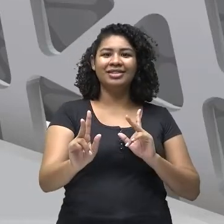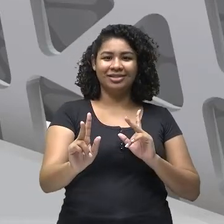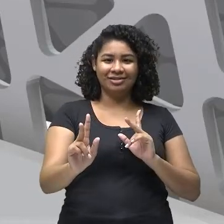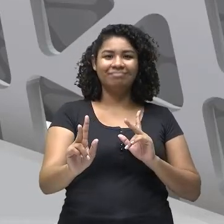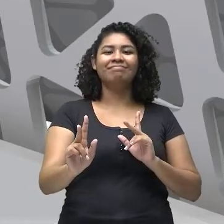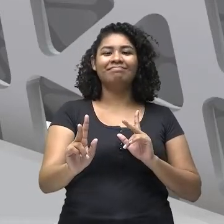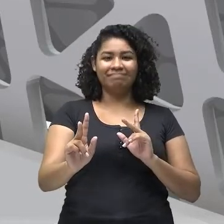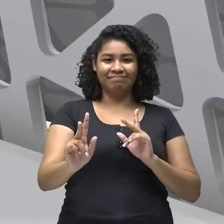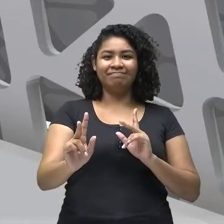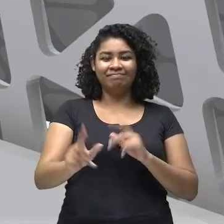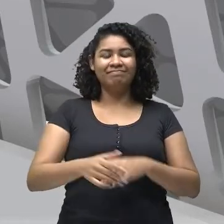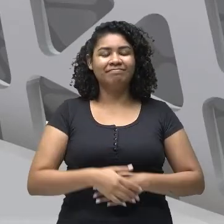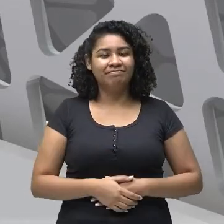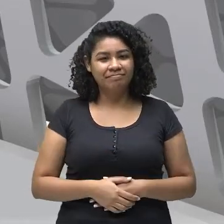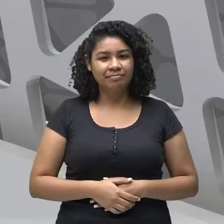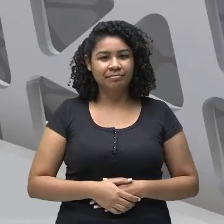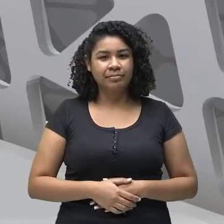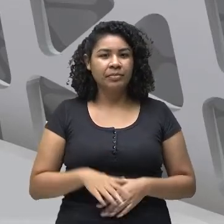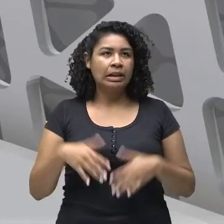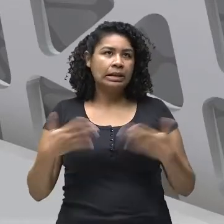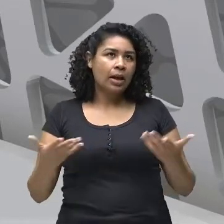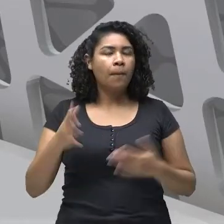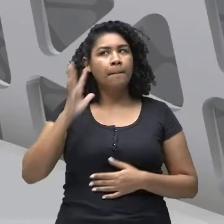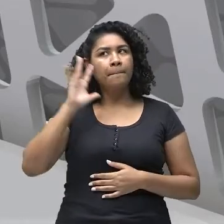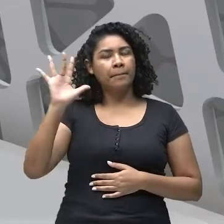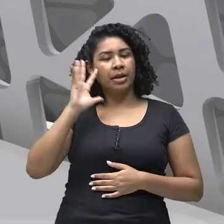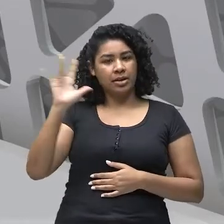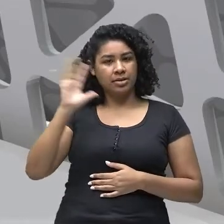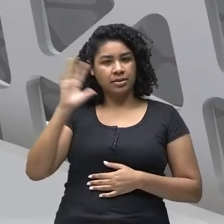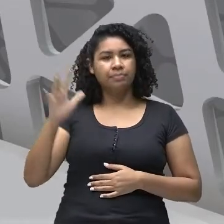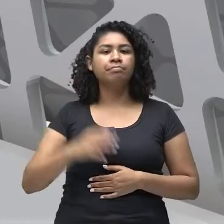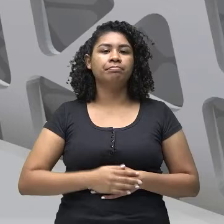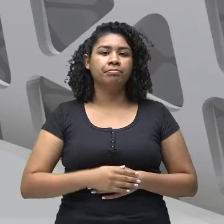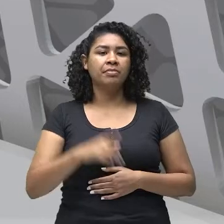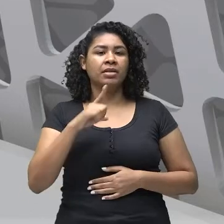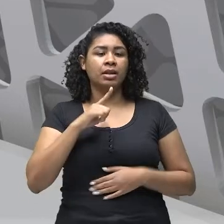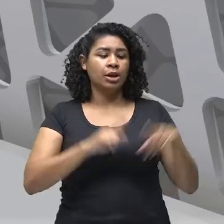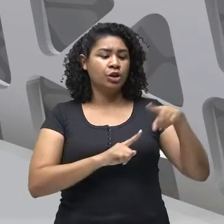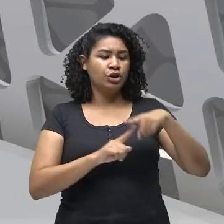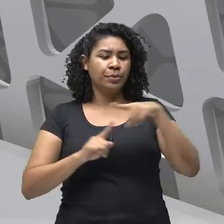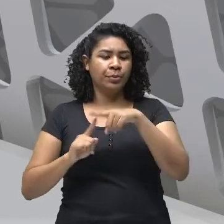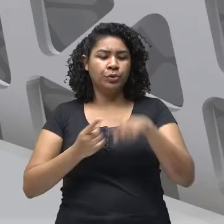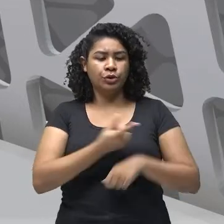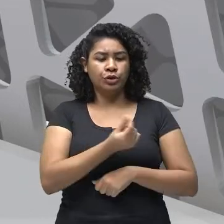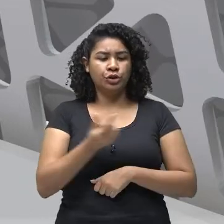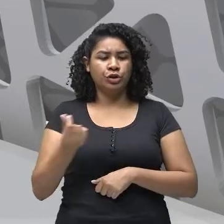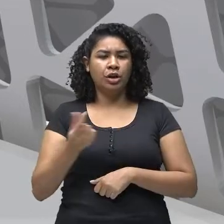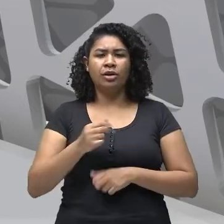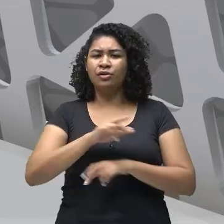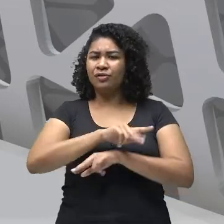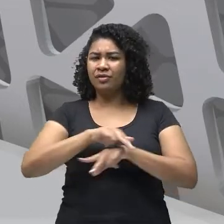moeda do seu local de origem. Então, você vai, além de andar com vários tipos de moedas, essas moedas têm